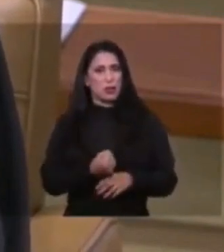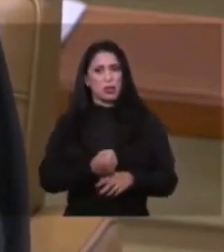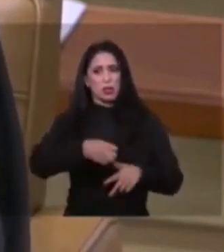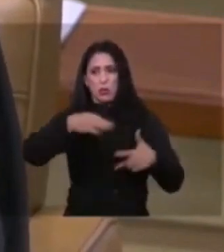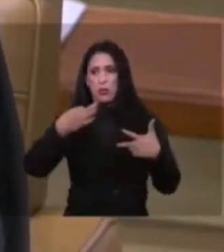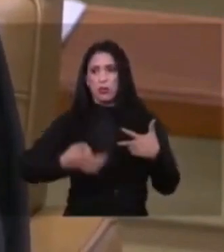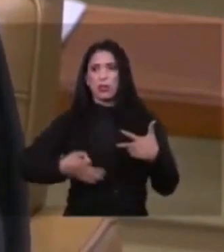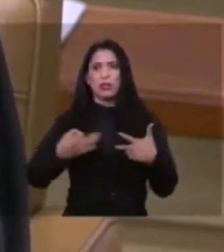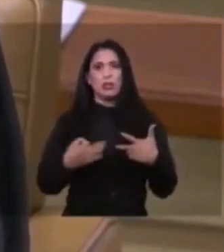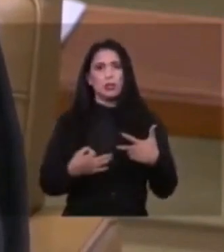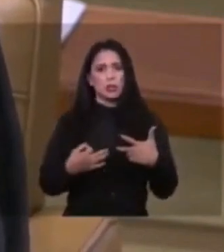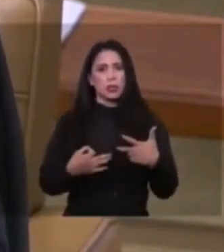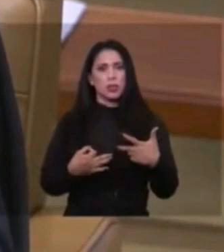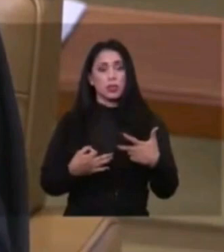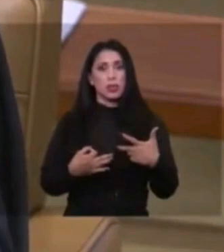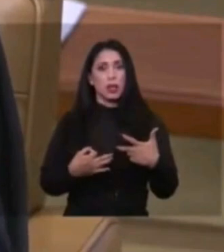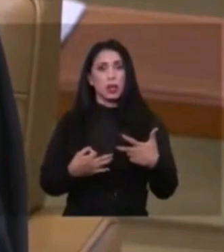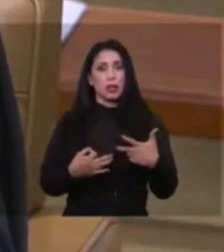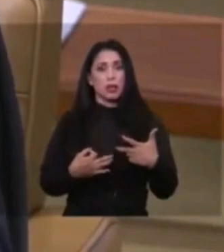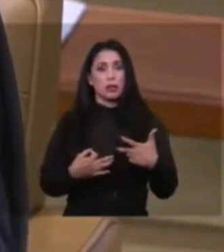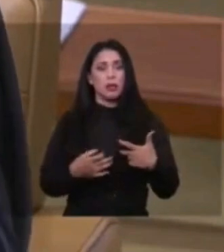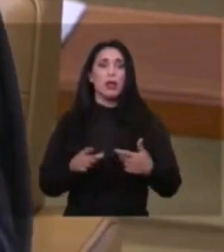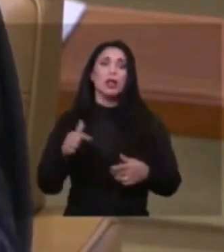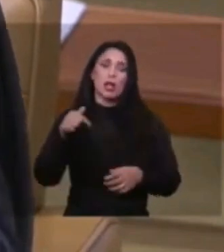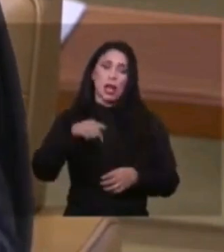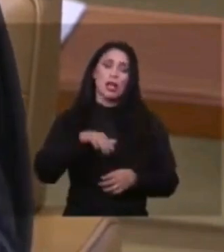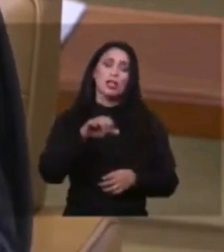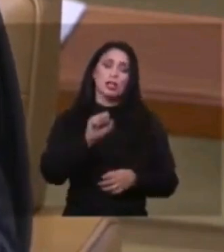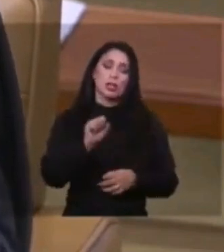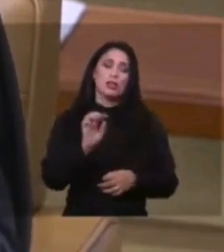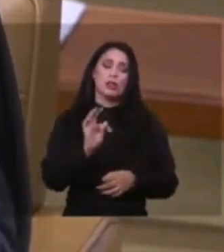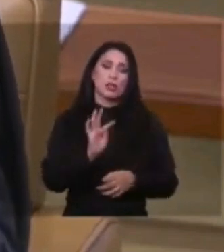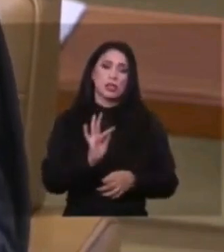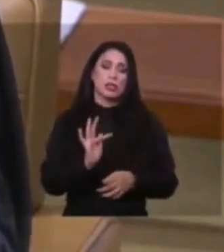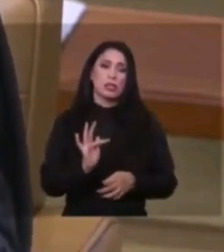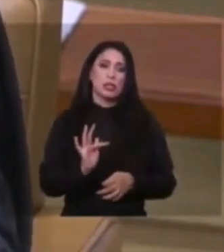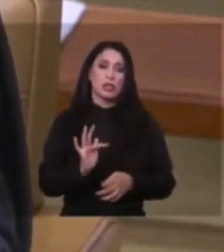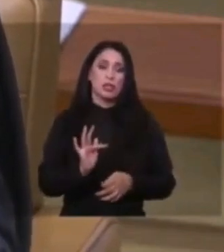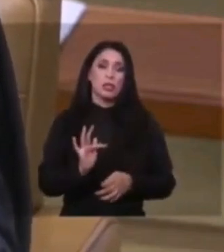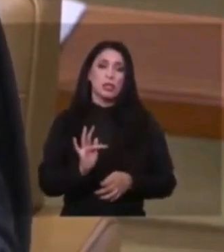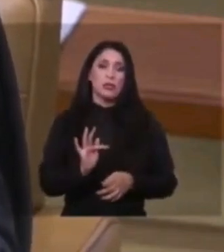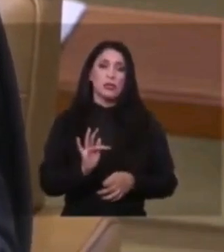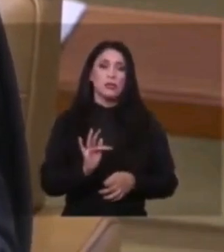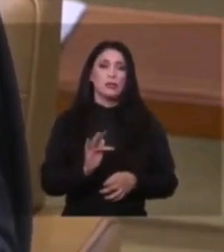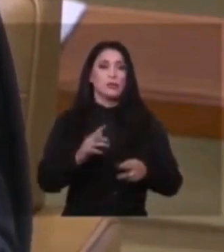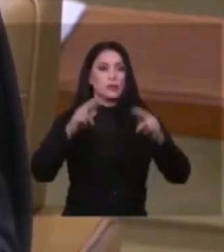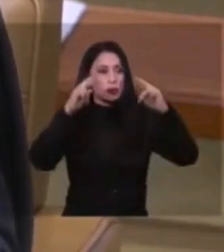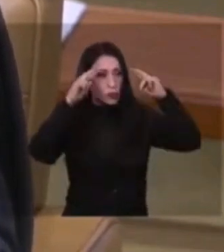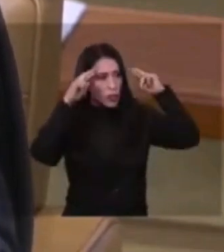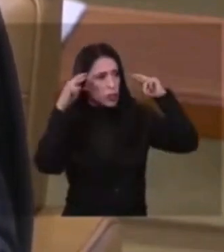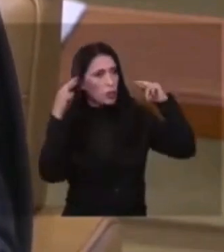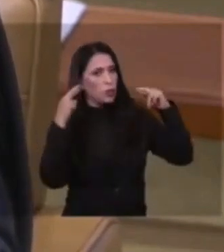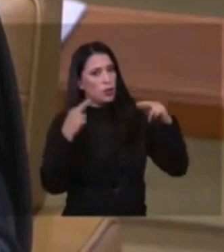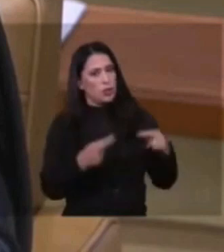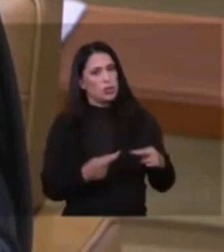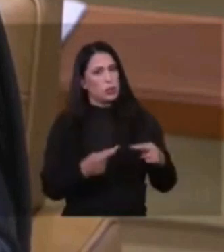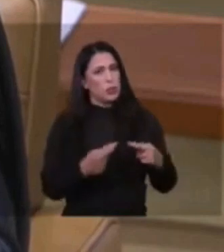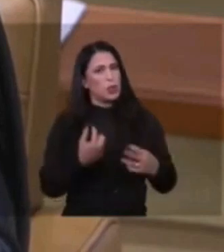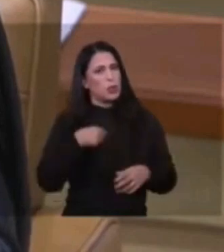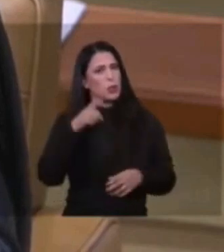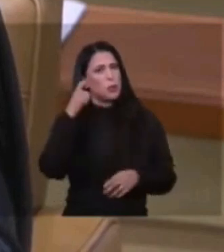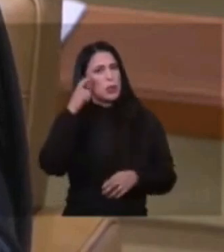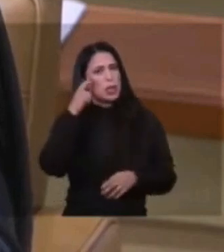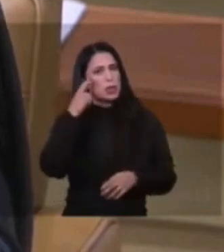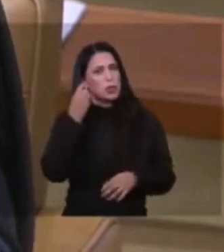Poder Judiciário, em especial deste Supremo Tribunal Federal. Com o devido respeito, chega a ser